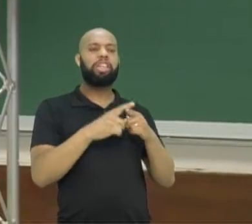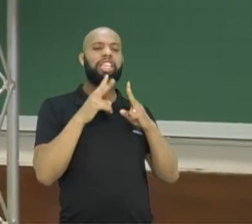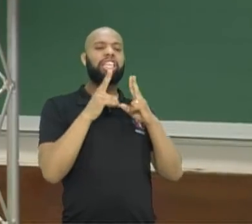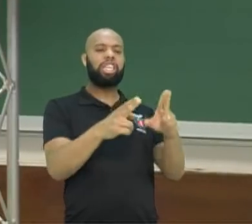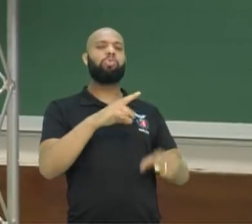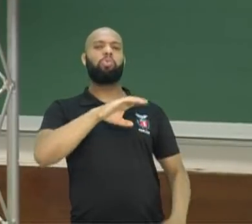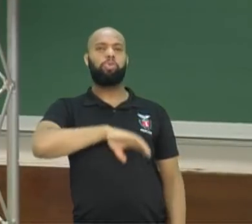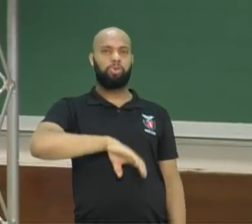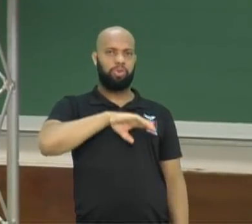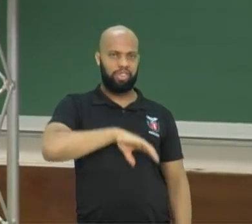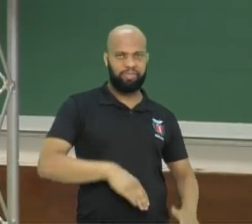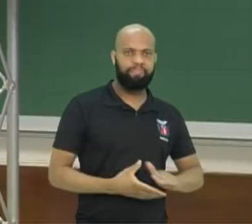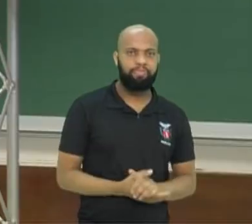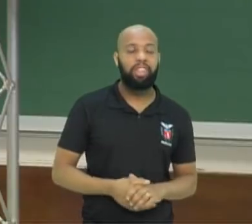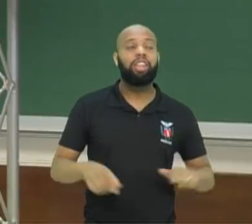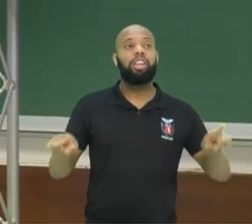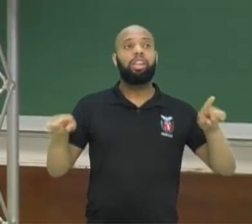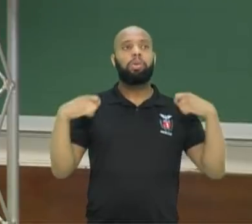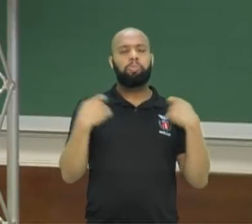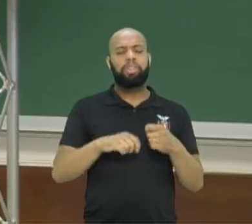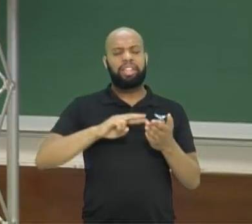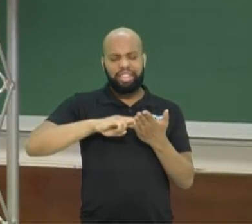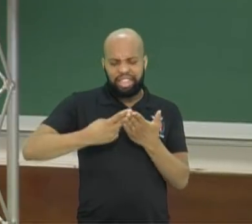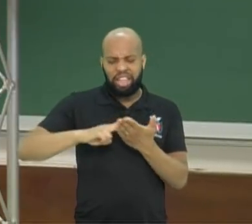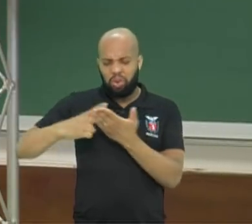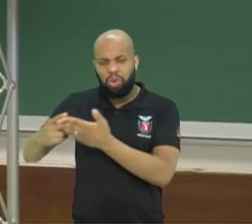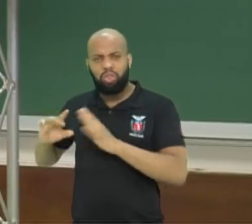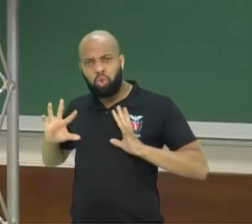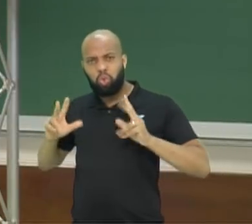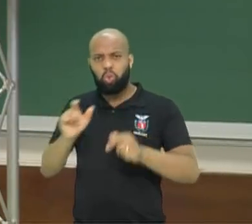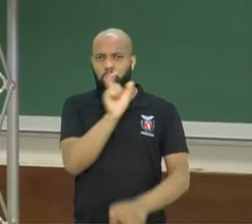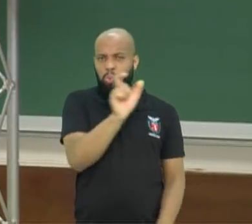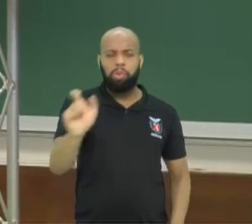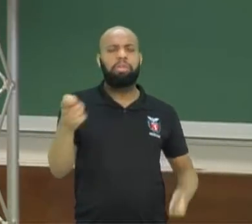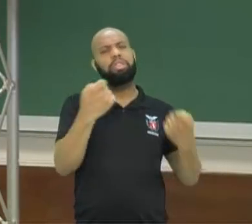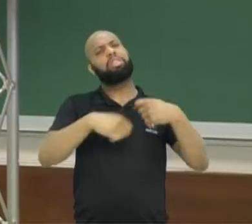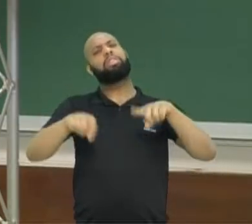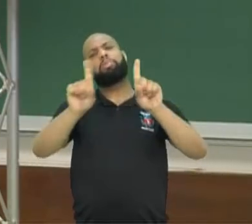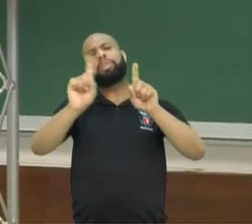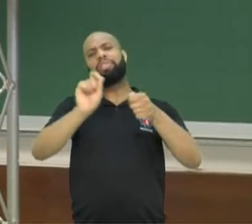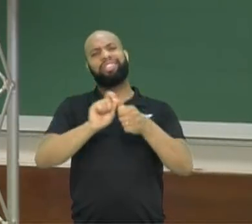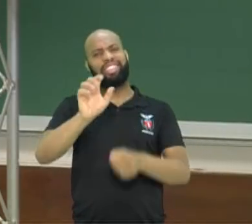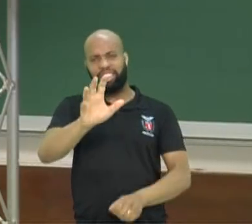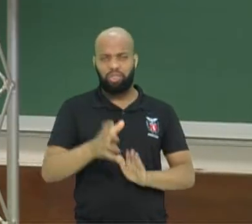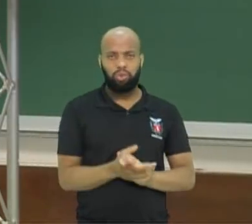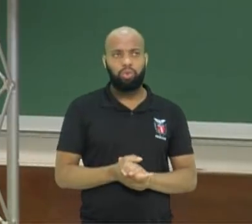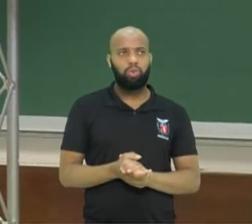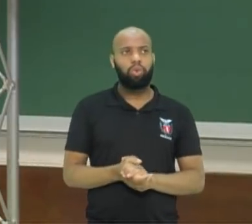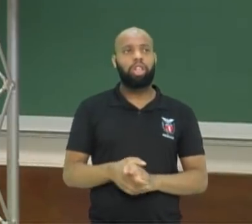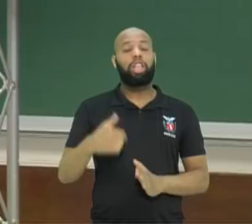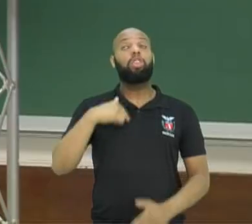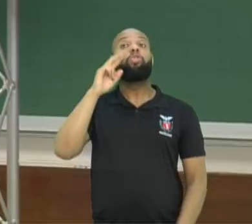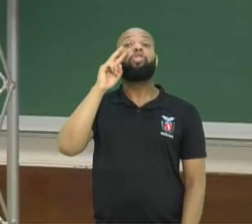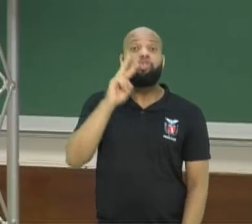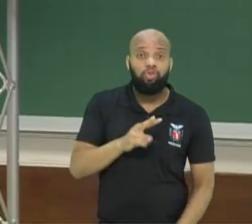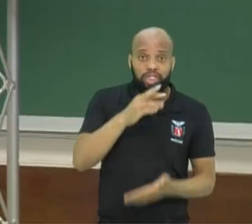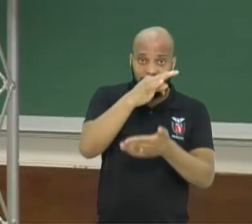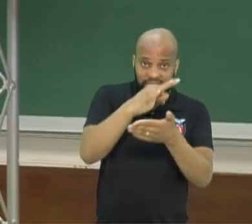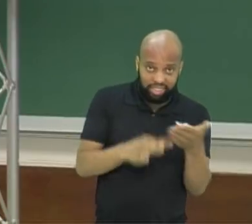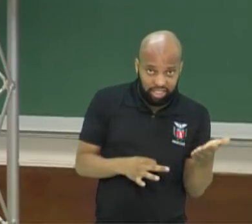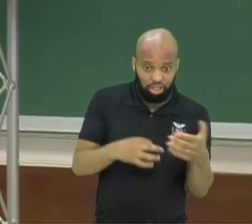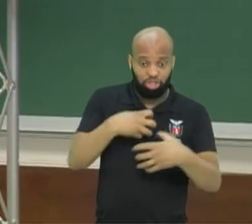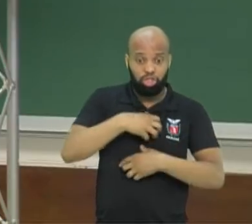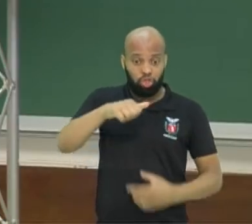ao português. Eu preciso traduzir palavrinha por palavrinha? Não, de jeito nenhum. Eu vou olhar o